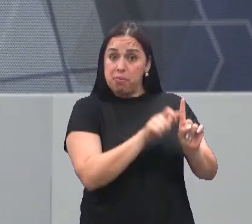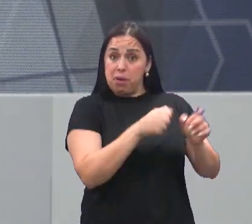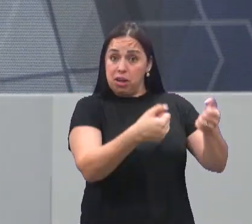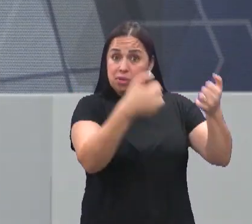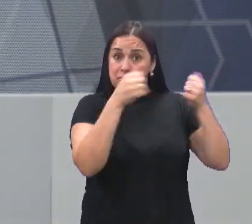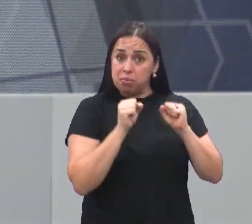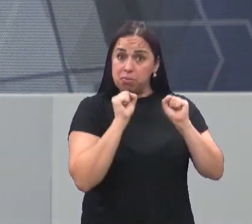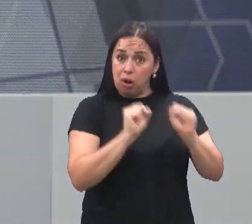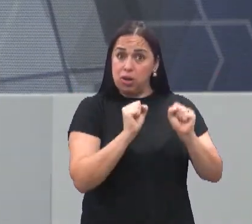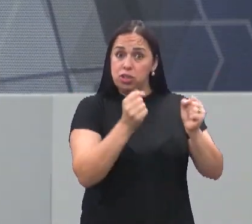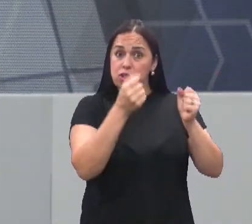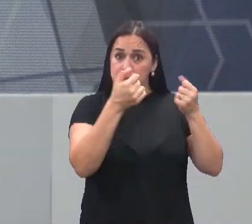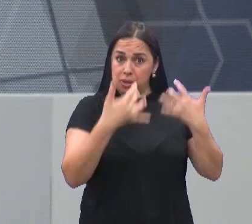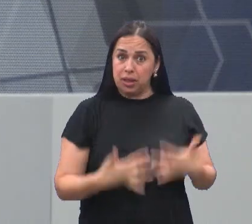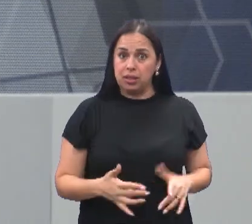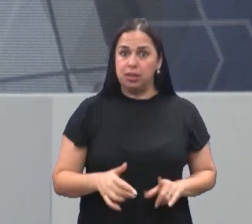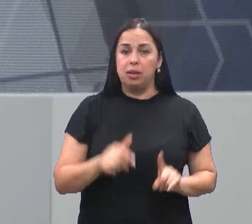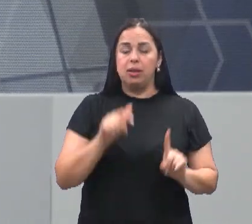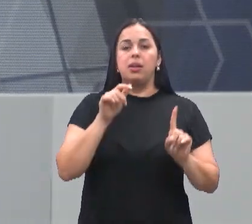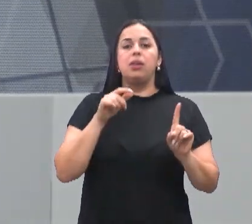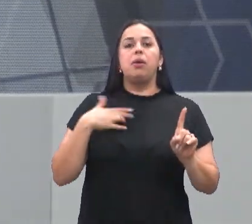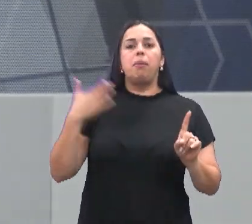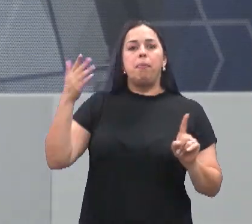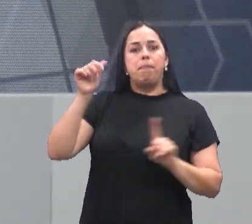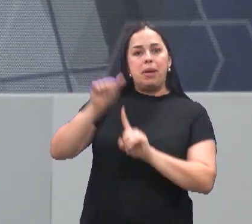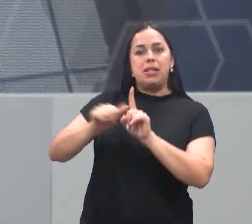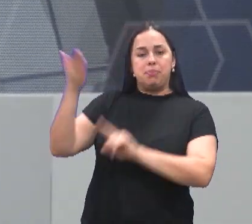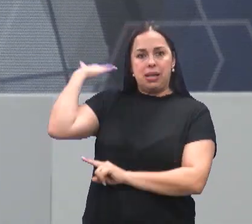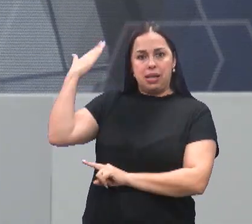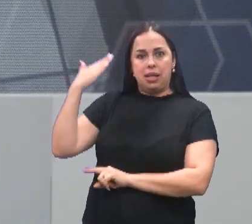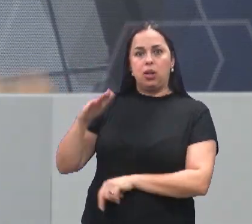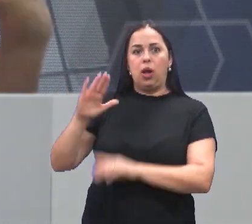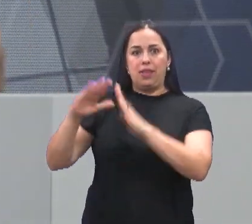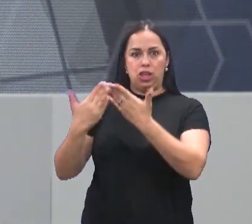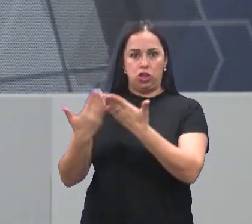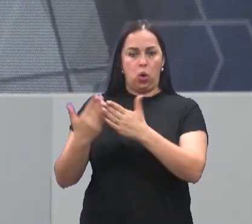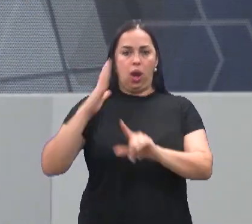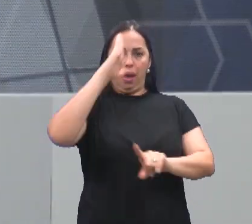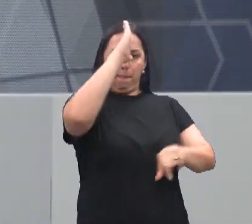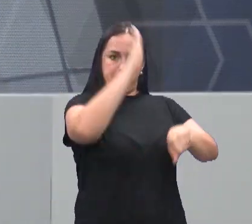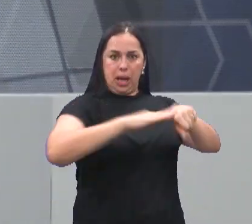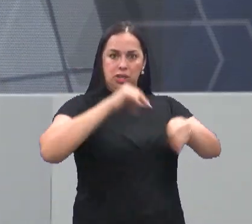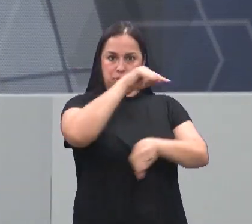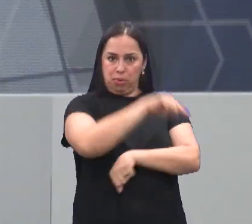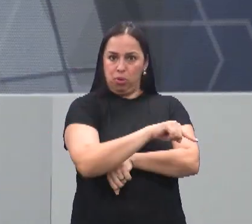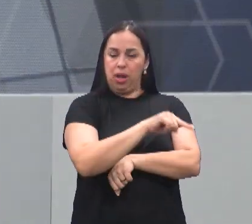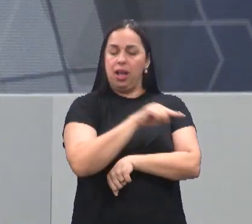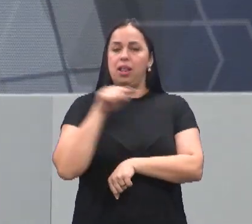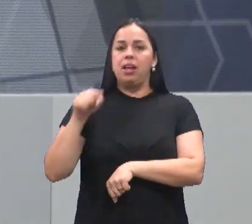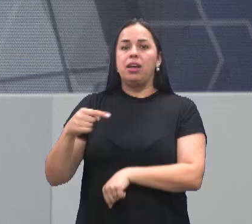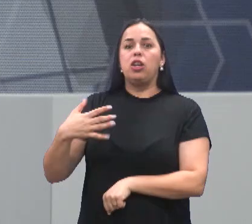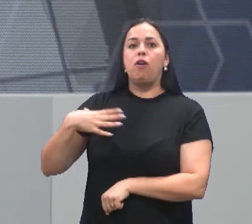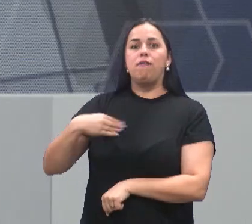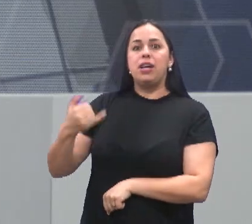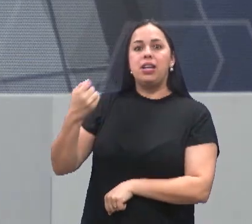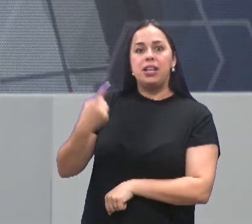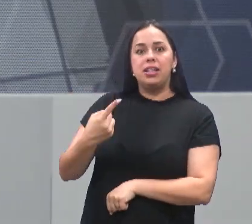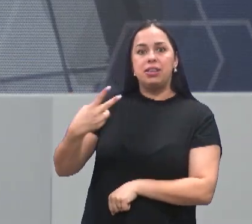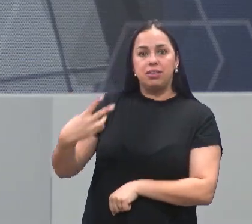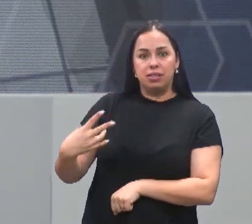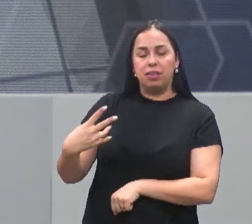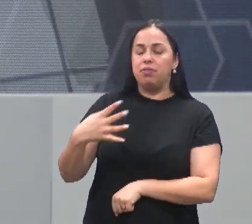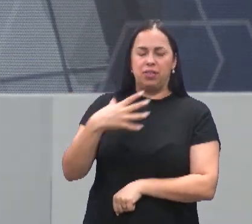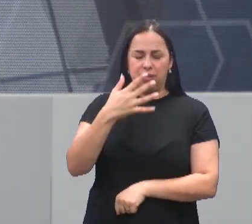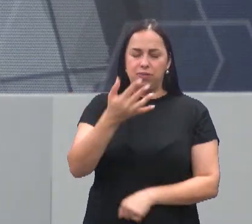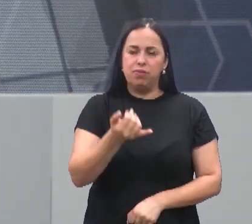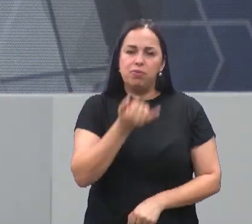um mês, ele foi chamado na escola. O filho dele, de 14 anos, falaram um palavrão para o neto. Filho não,